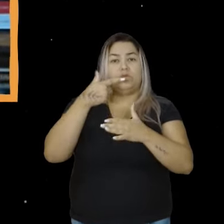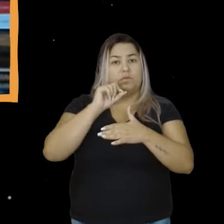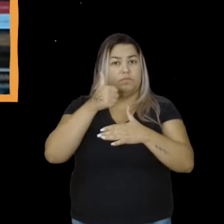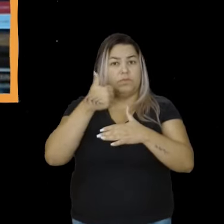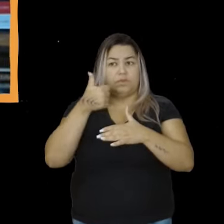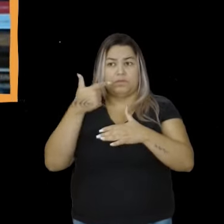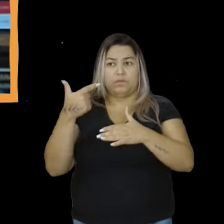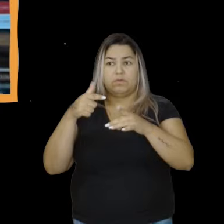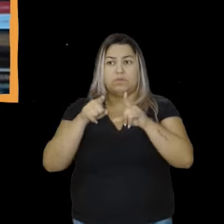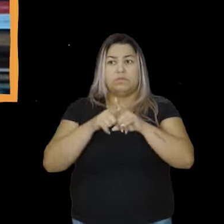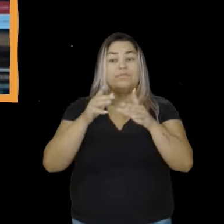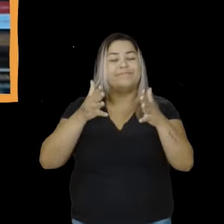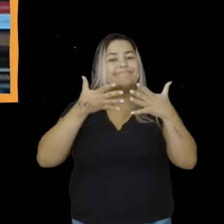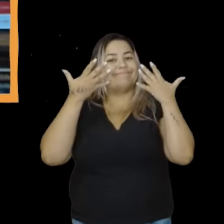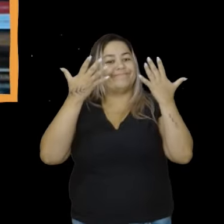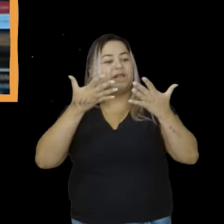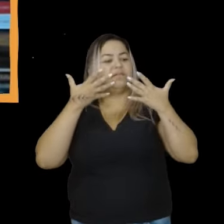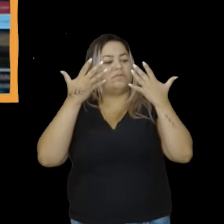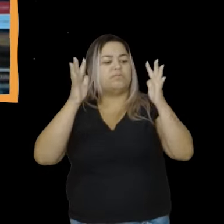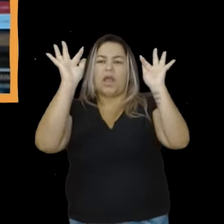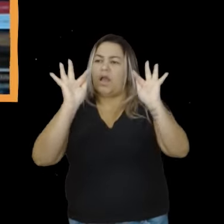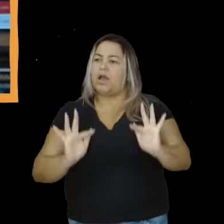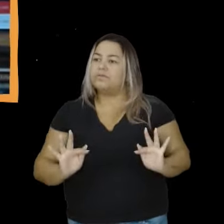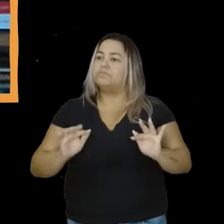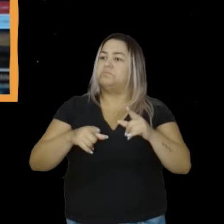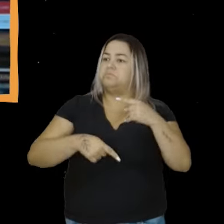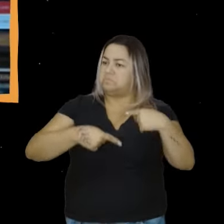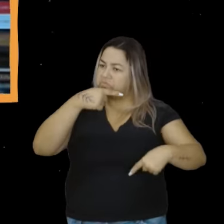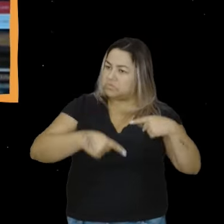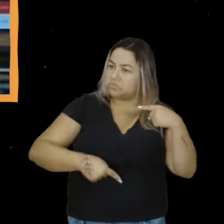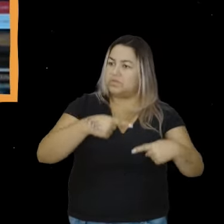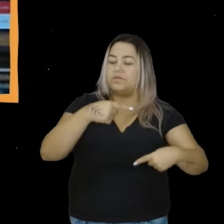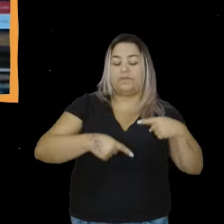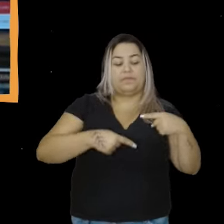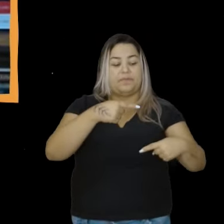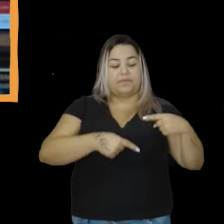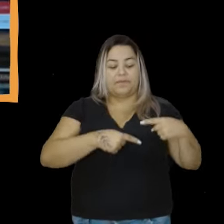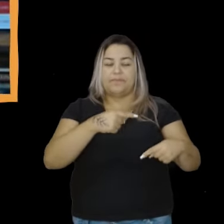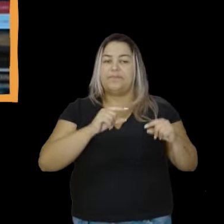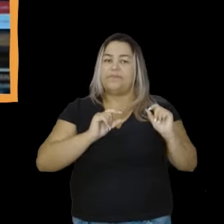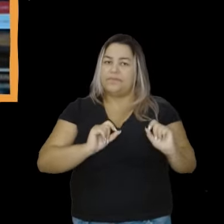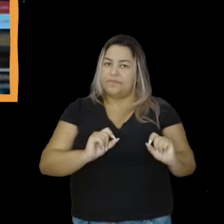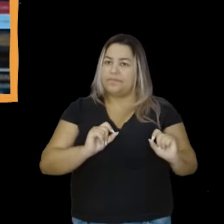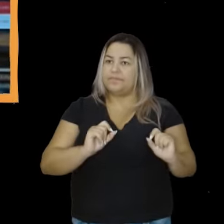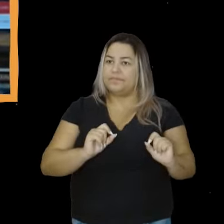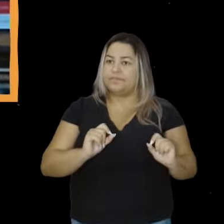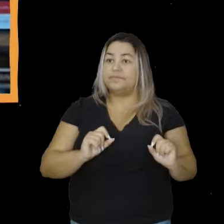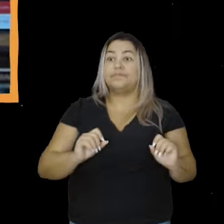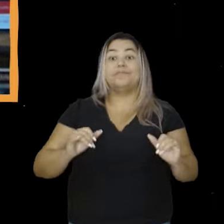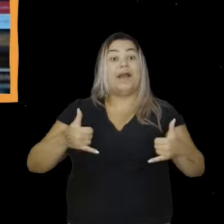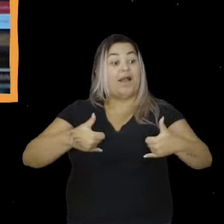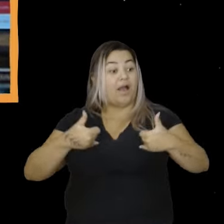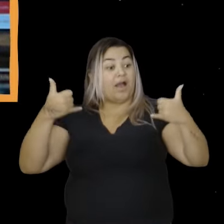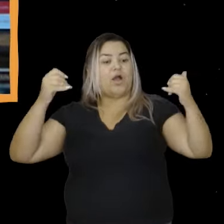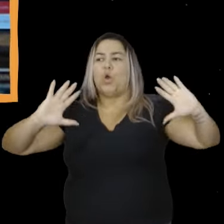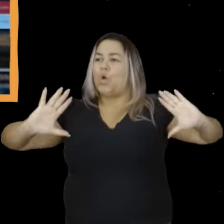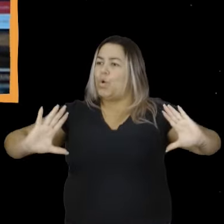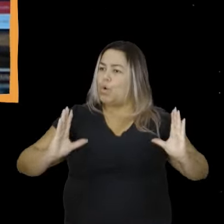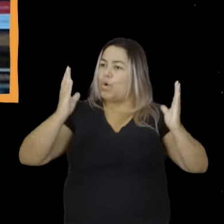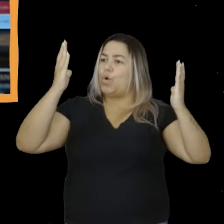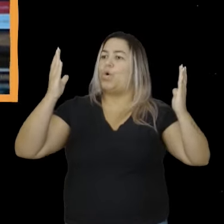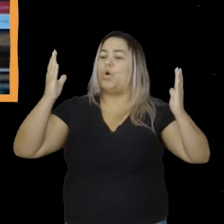2002 eram campanhas mais alegres, mais politizadas, eram campanhas mais festivas, eram campanhas que as